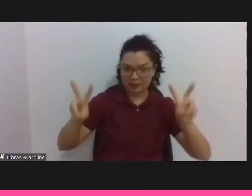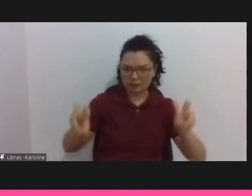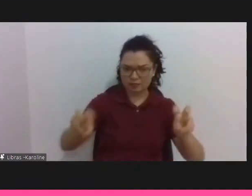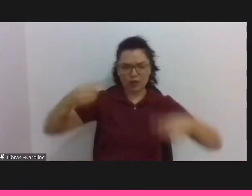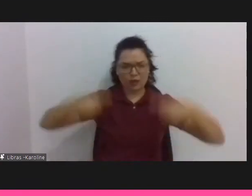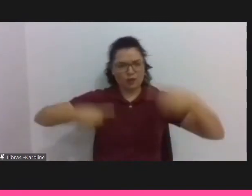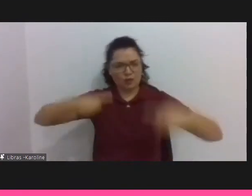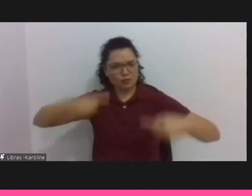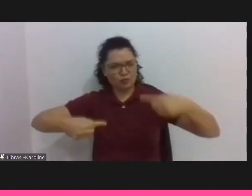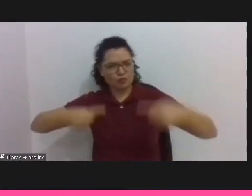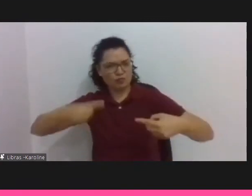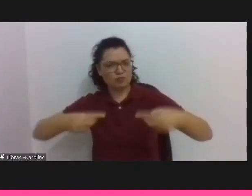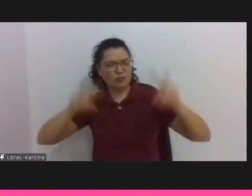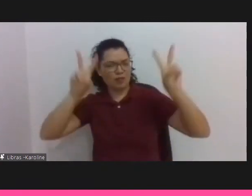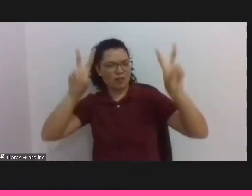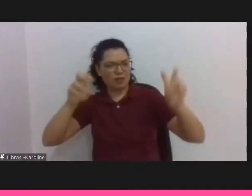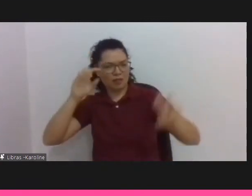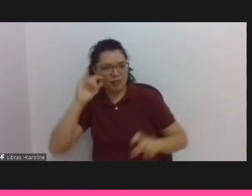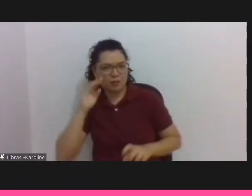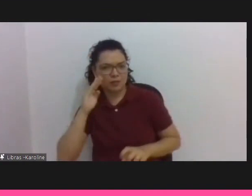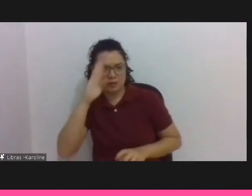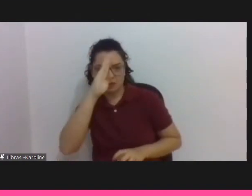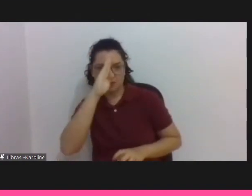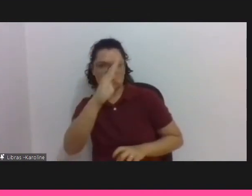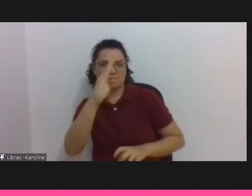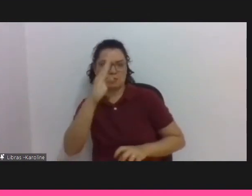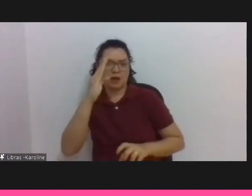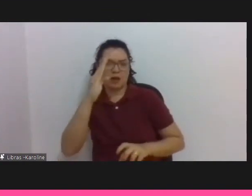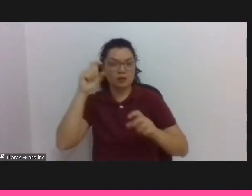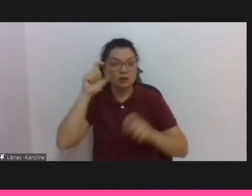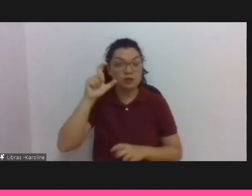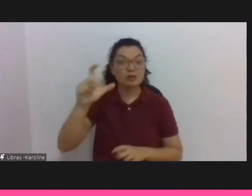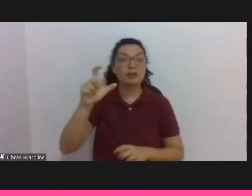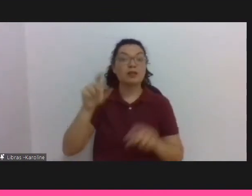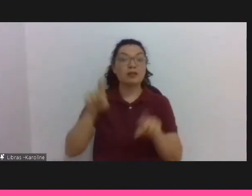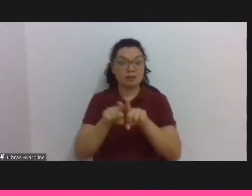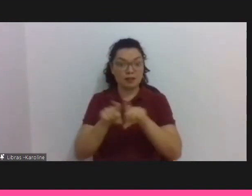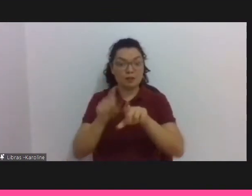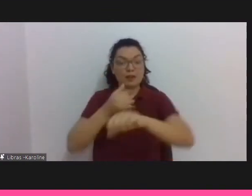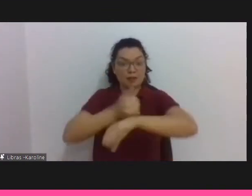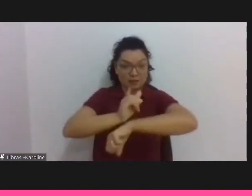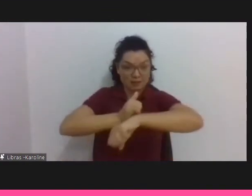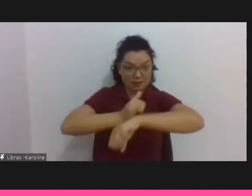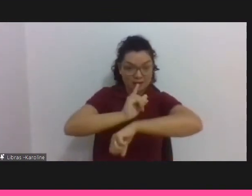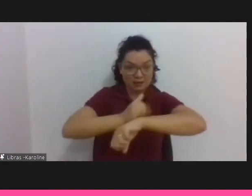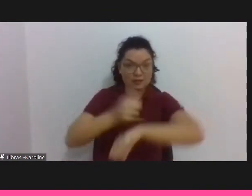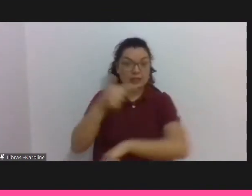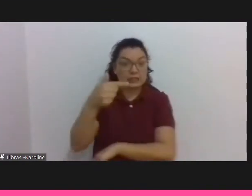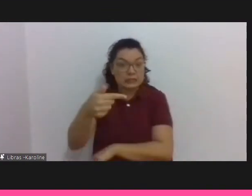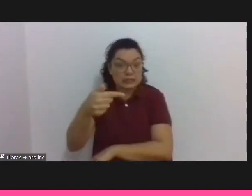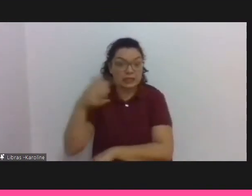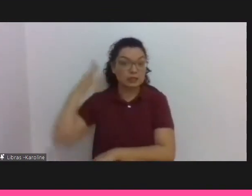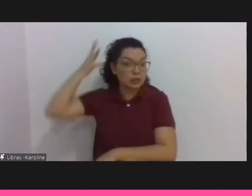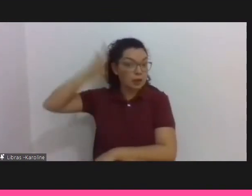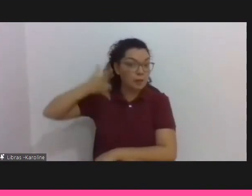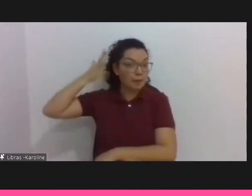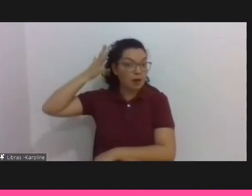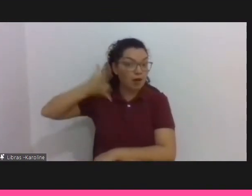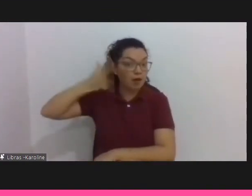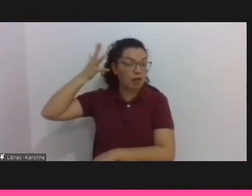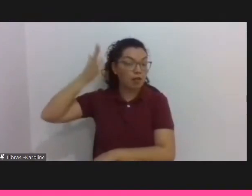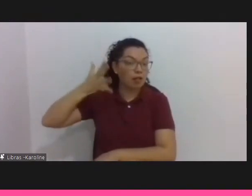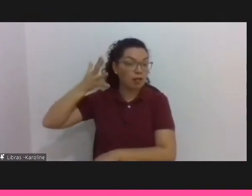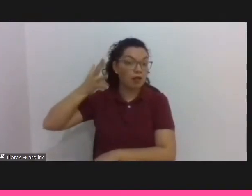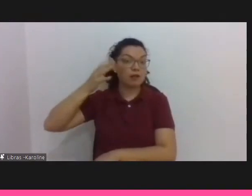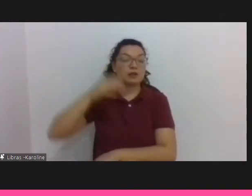interesse, estrategicamente escolhidos pela comissão organizadora do evento. 7 palestras de profissionais pesquisadores